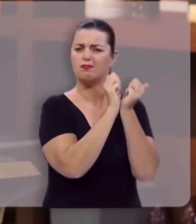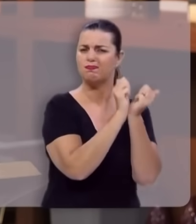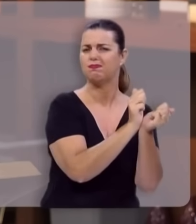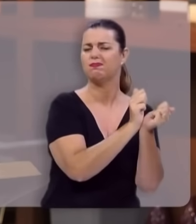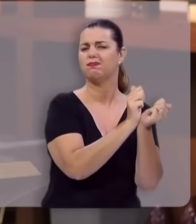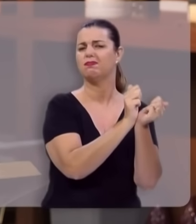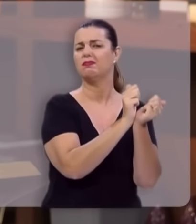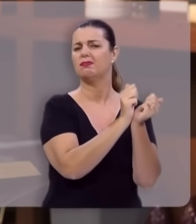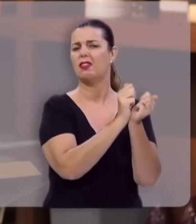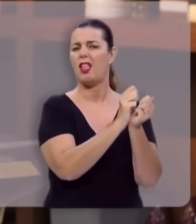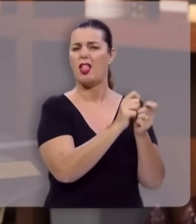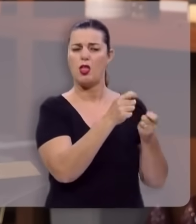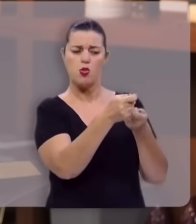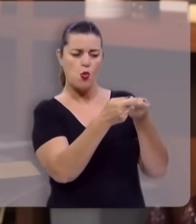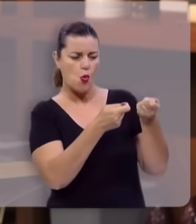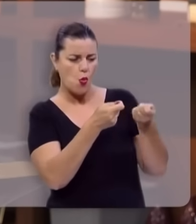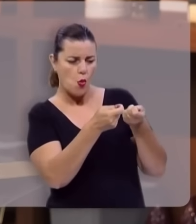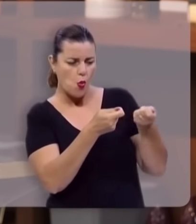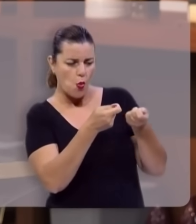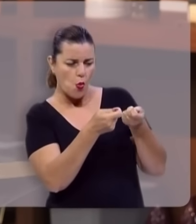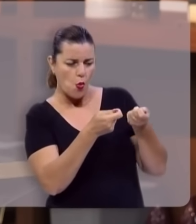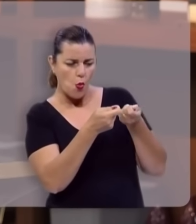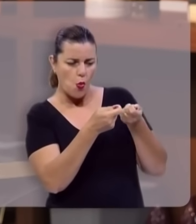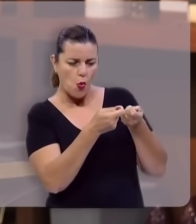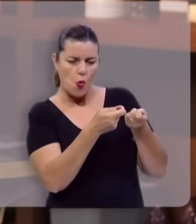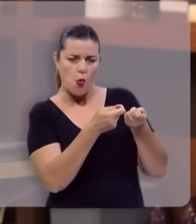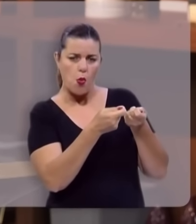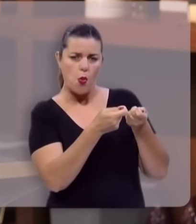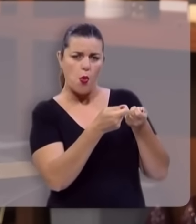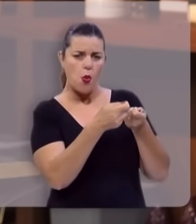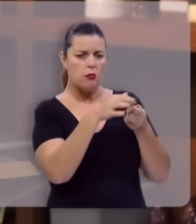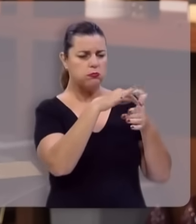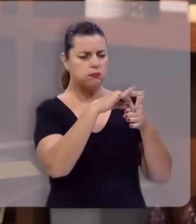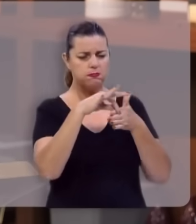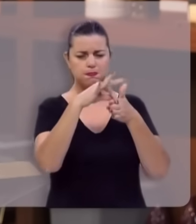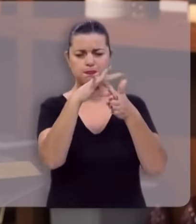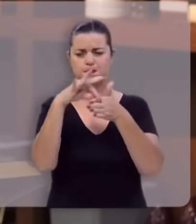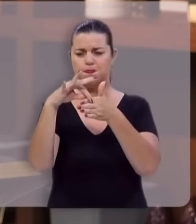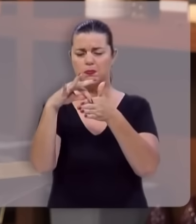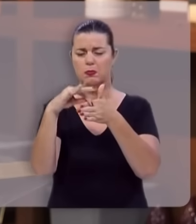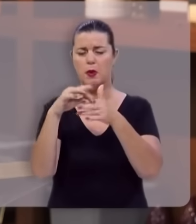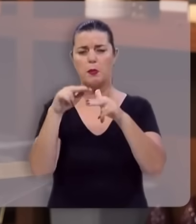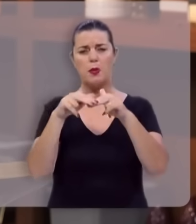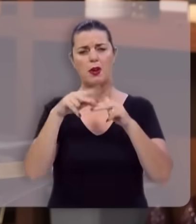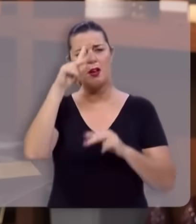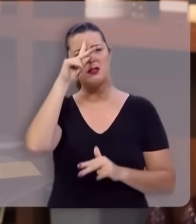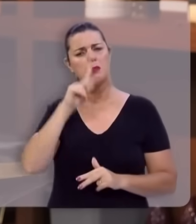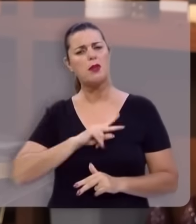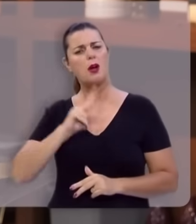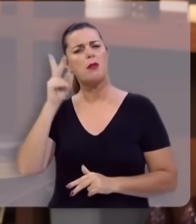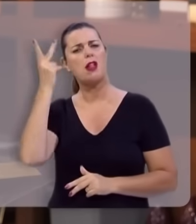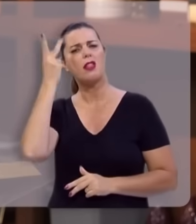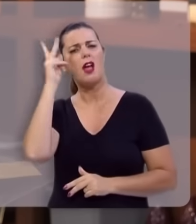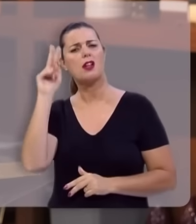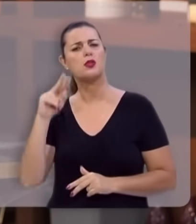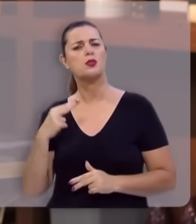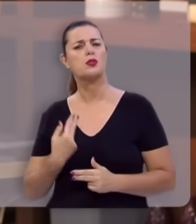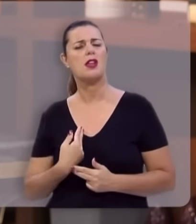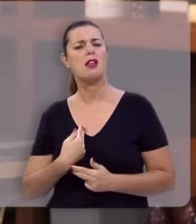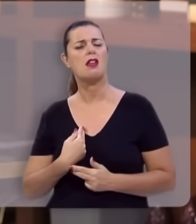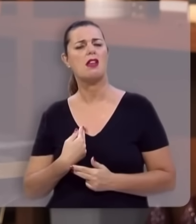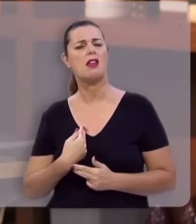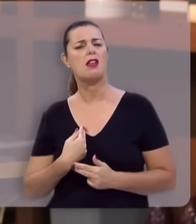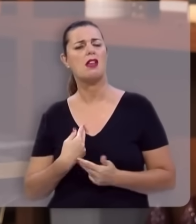E ele é dominado, controlado pela sua própria natureza caída, adâmica,